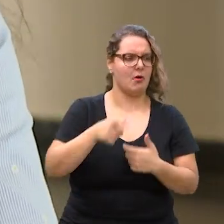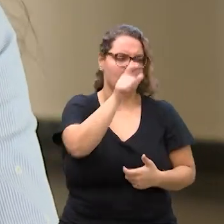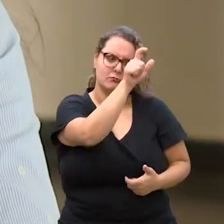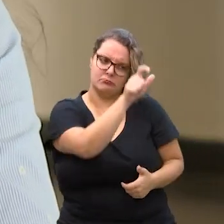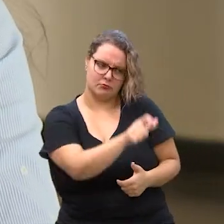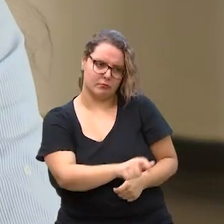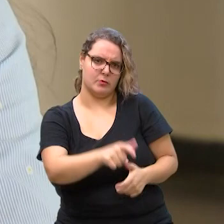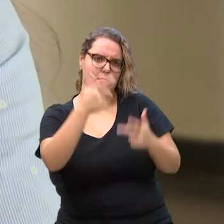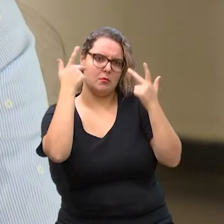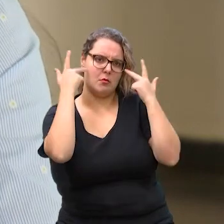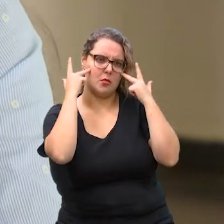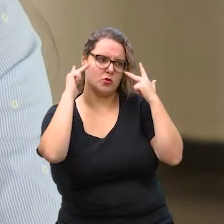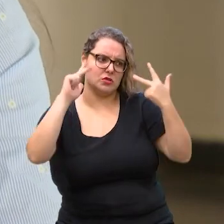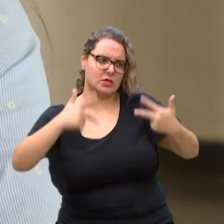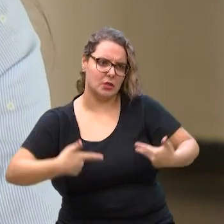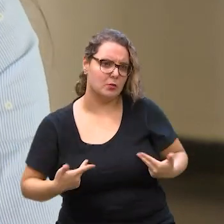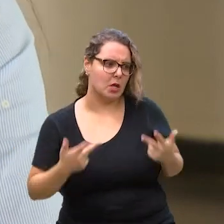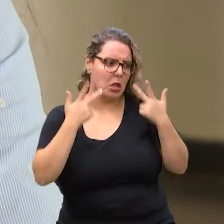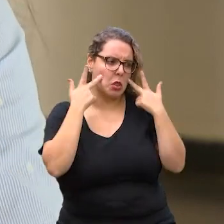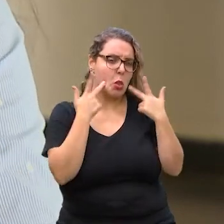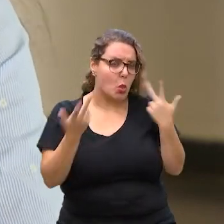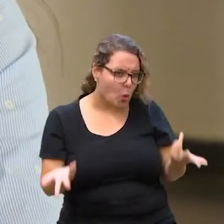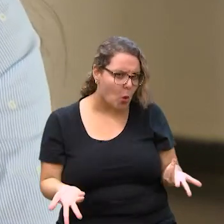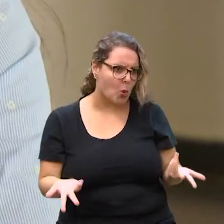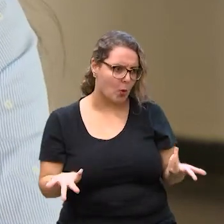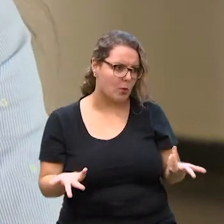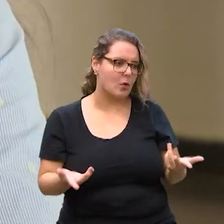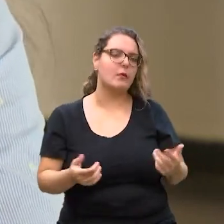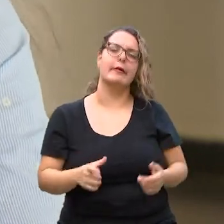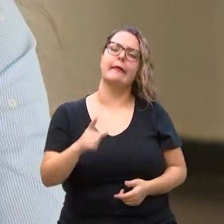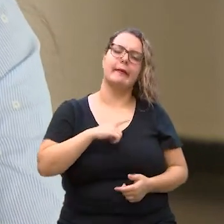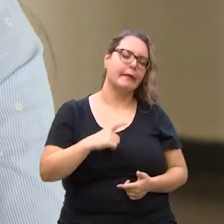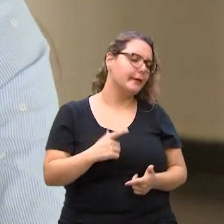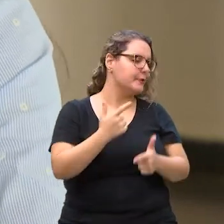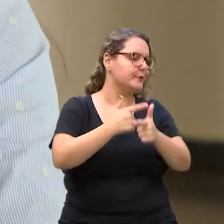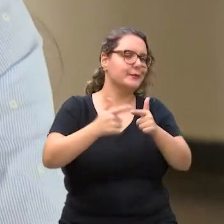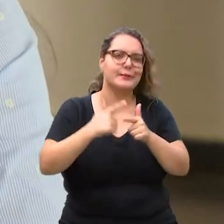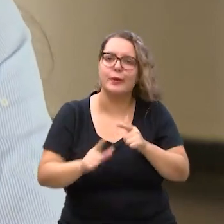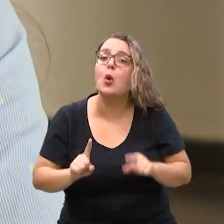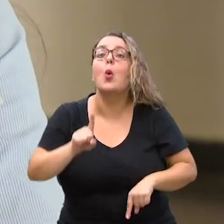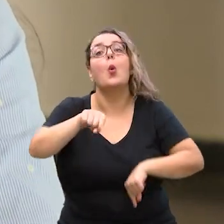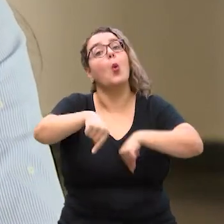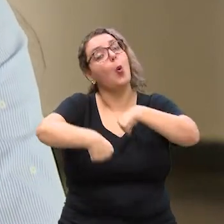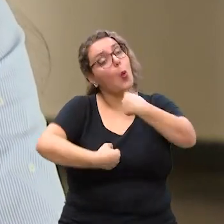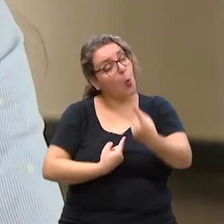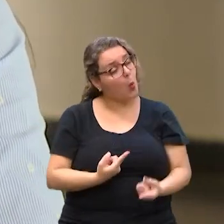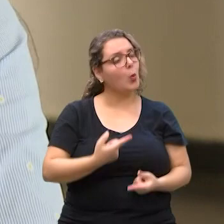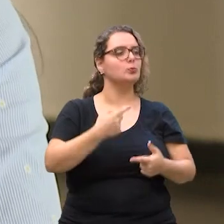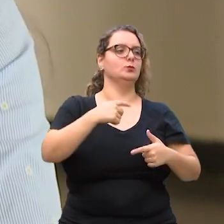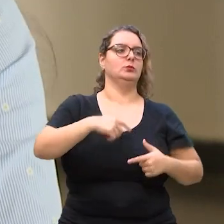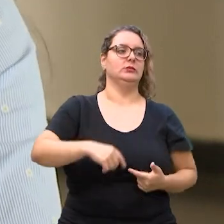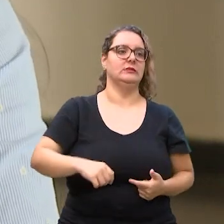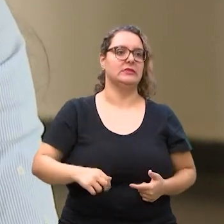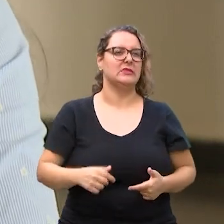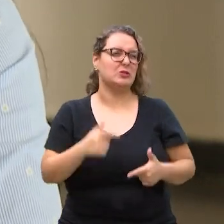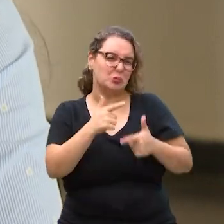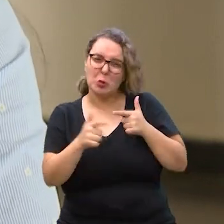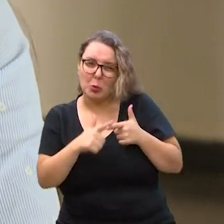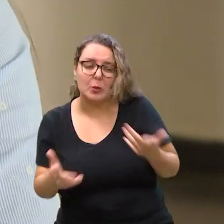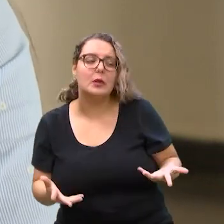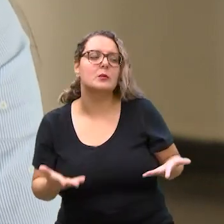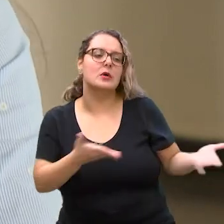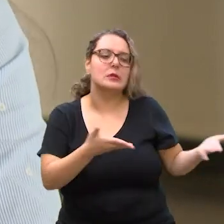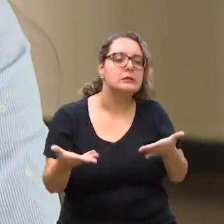continua a mesma pessoa, né? Então ele ainda vai ter aquelas dificuldades que ele apresentava antes, ou vão surgir novas, mas sempre seguindo a